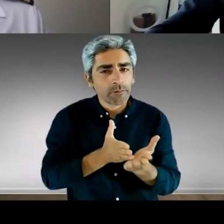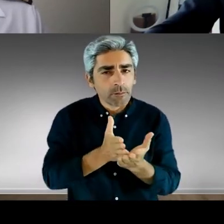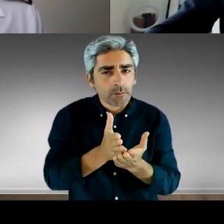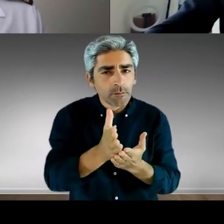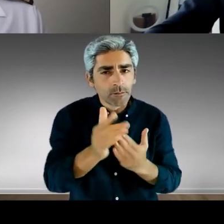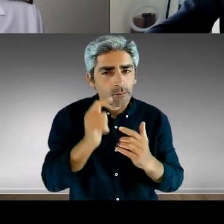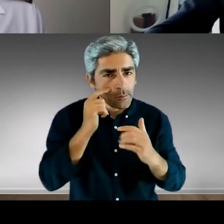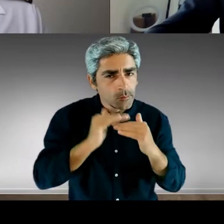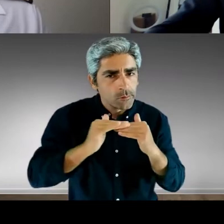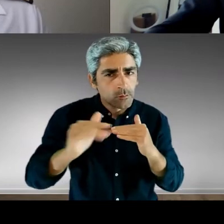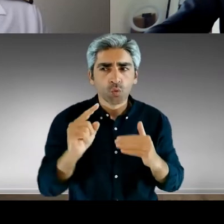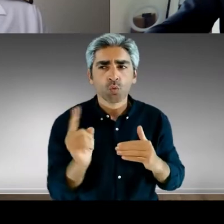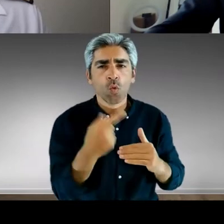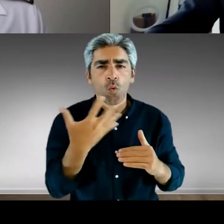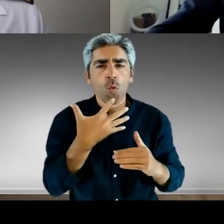equipa de estrelas.